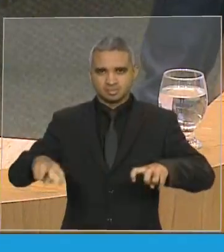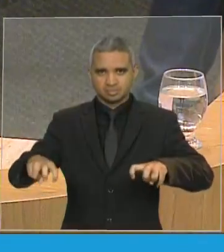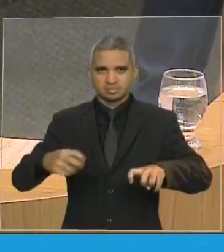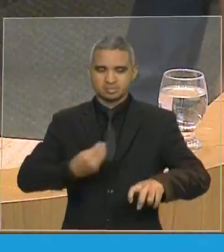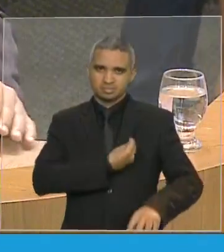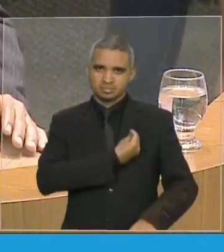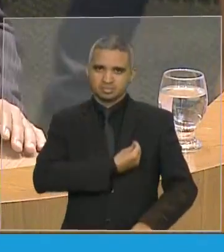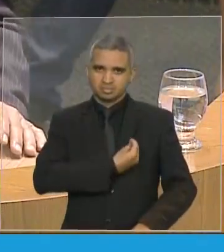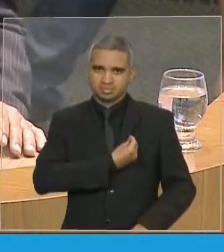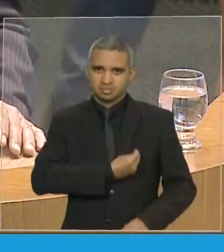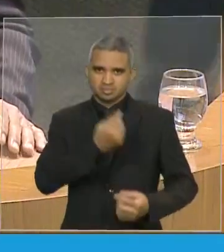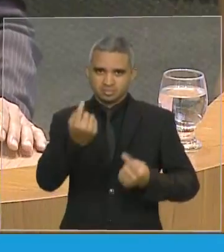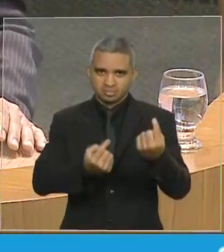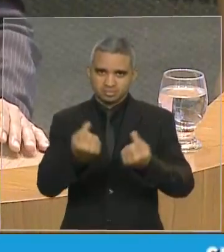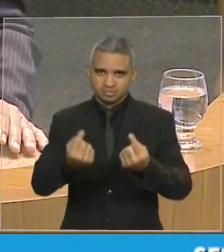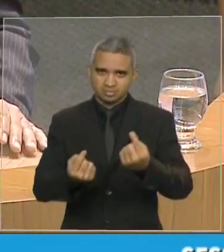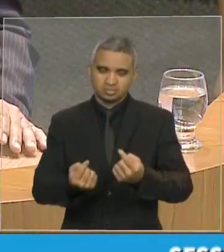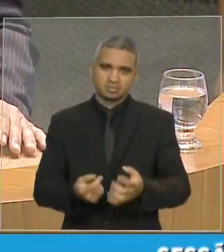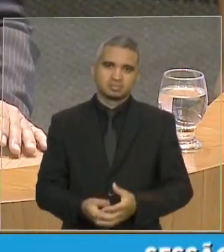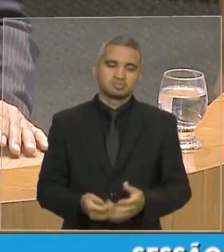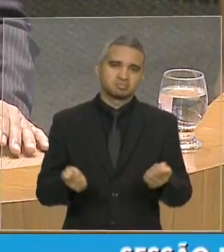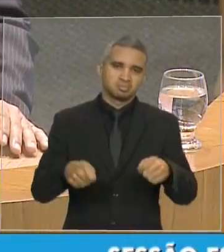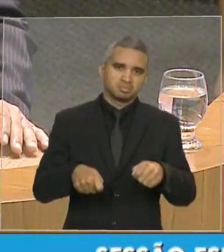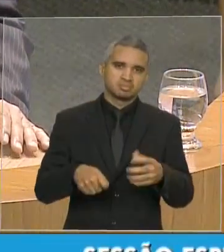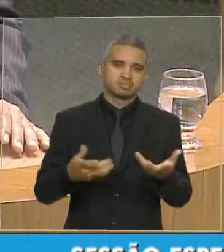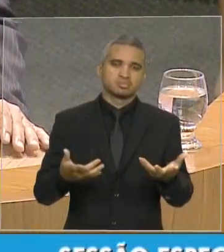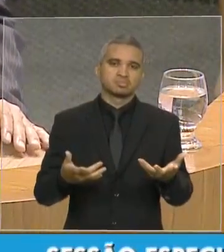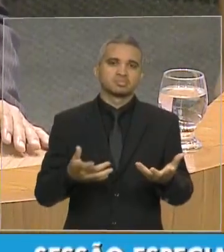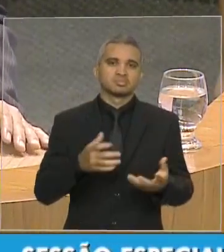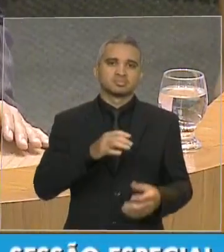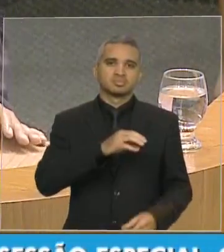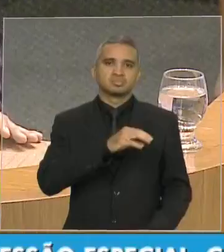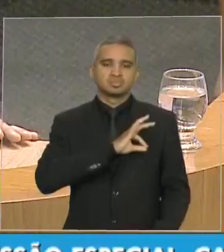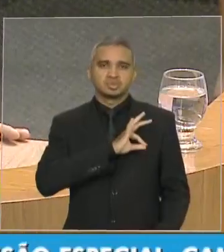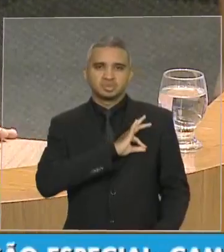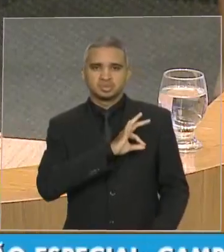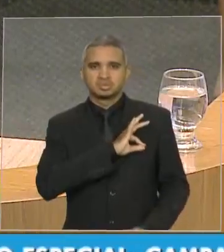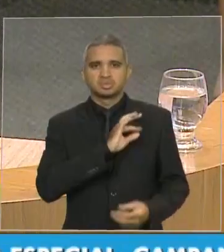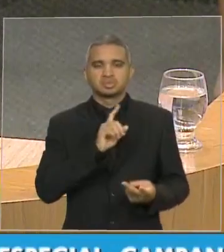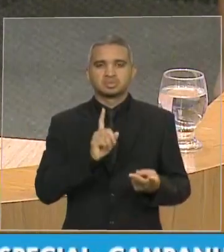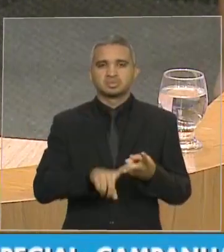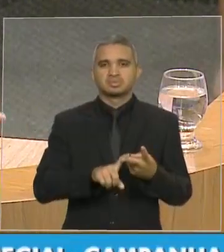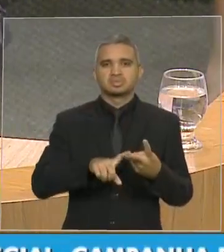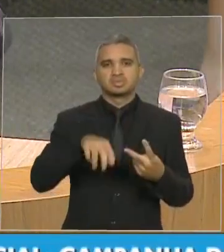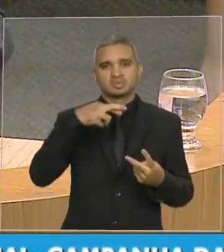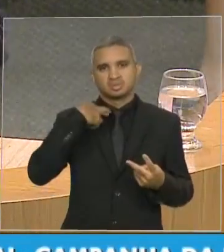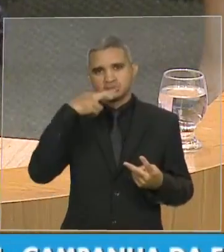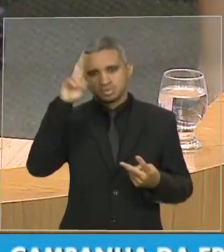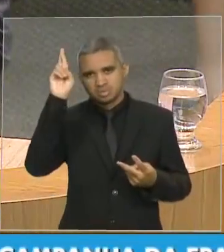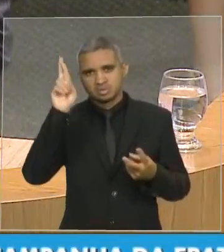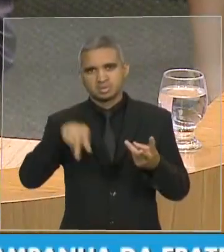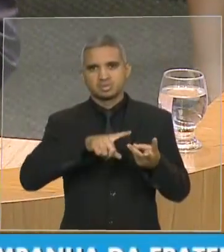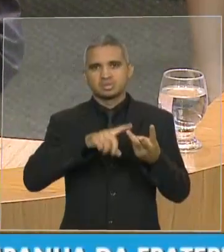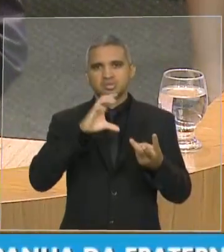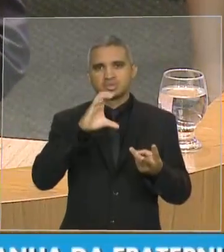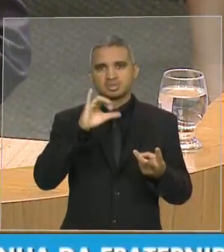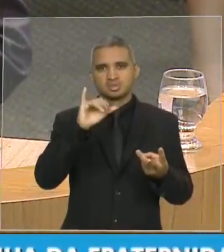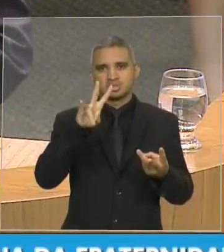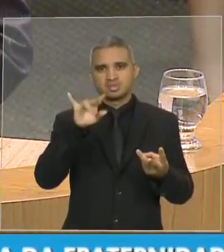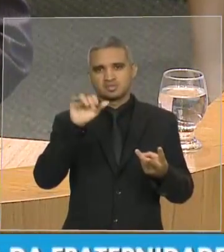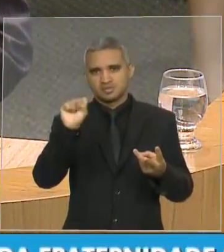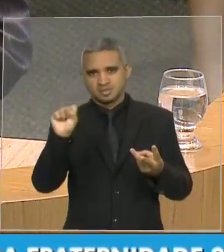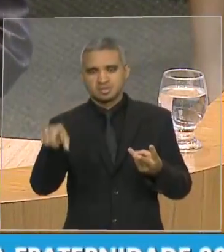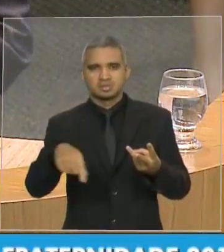presentes, sejam elas civis, militares e religiosas, e todos os demais presentes.